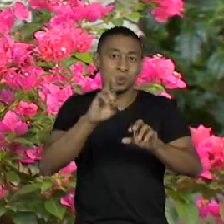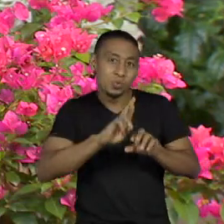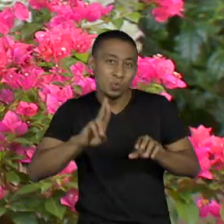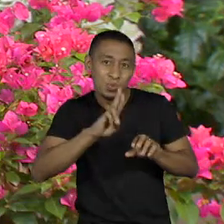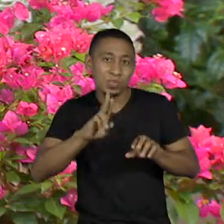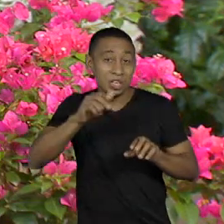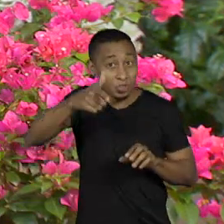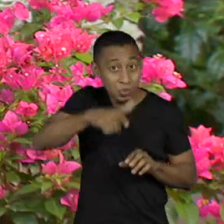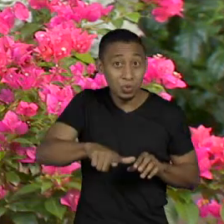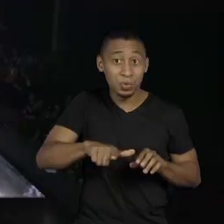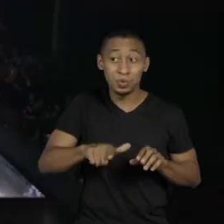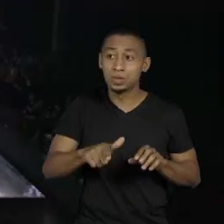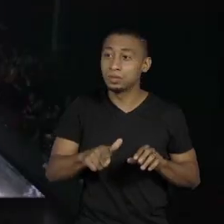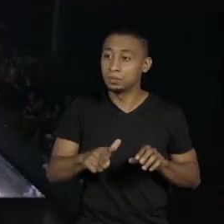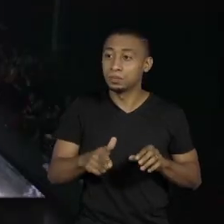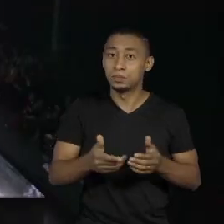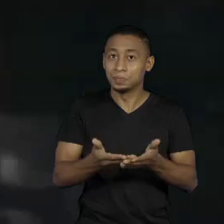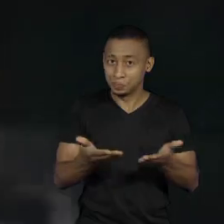muita criatividade.